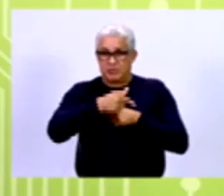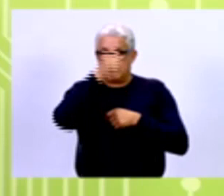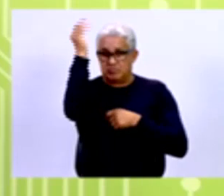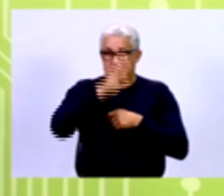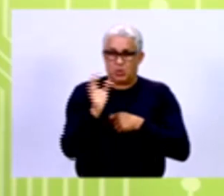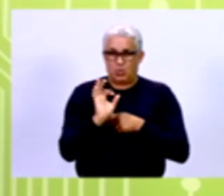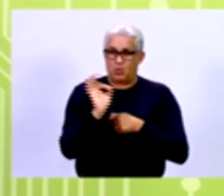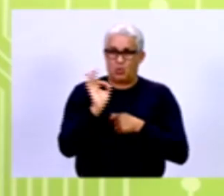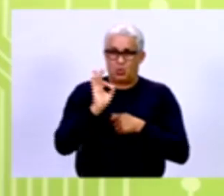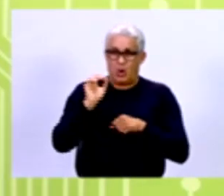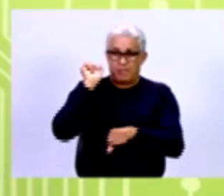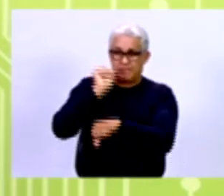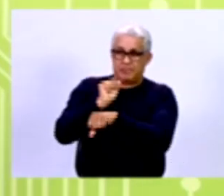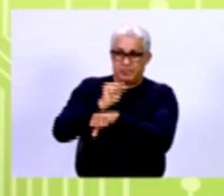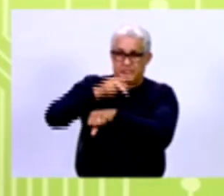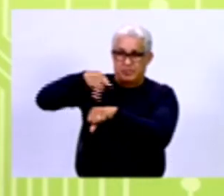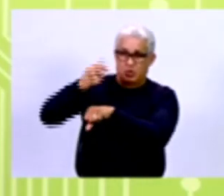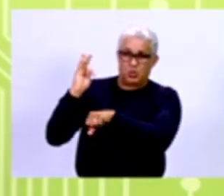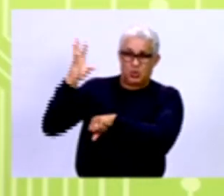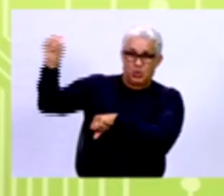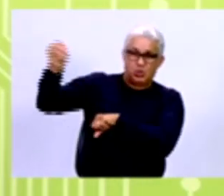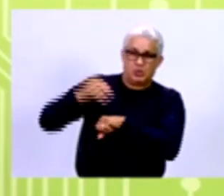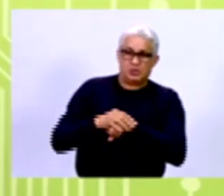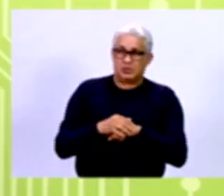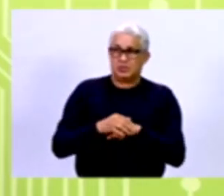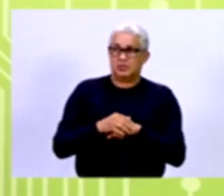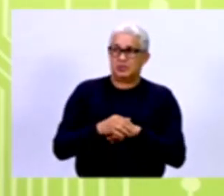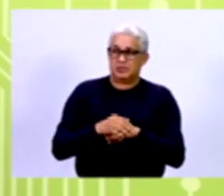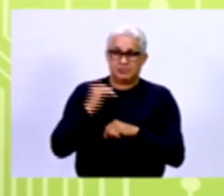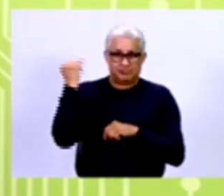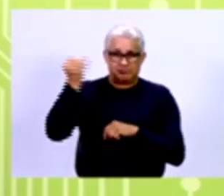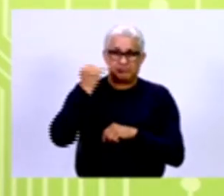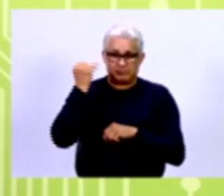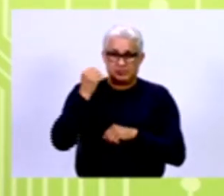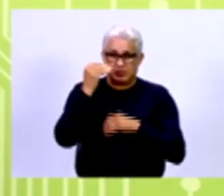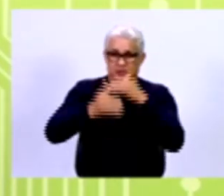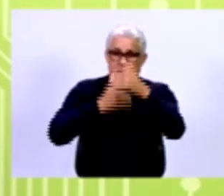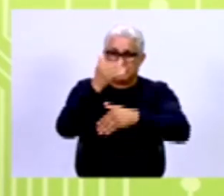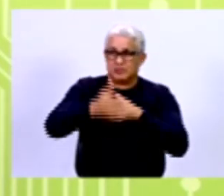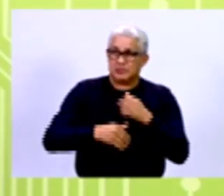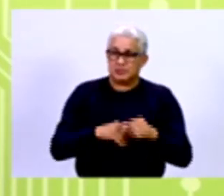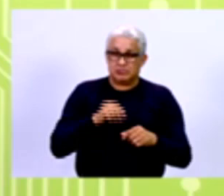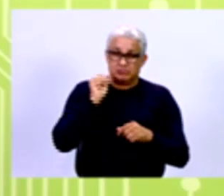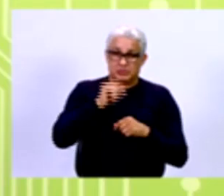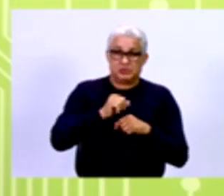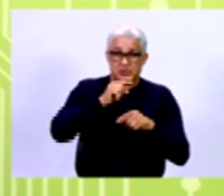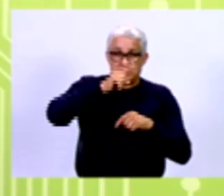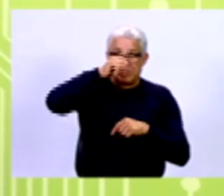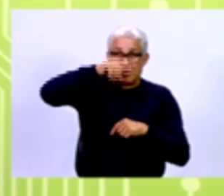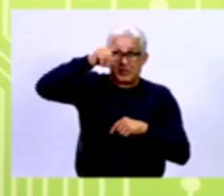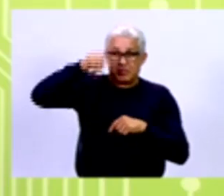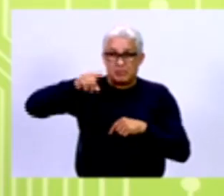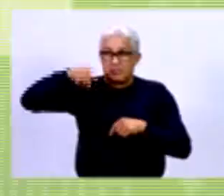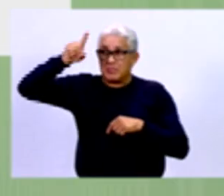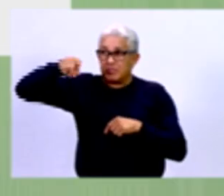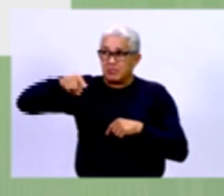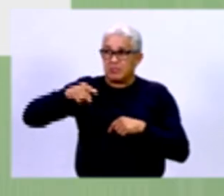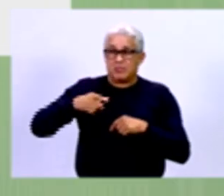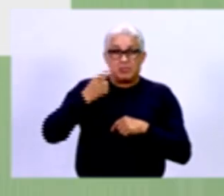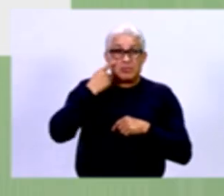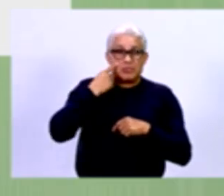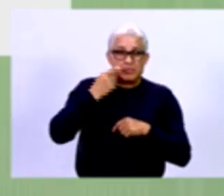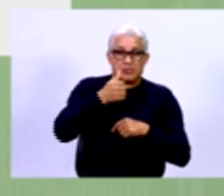muito interessante na nossa trajetória de desenvolvimento. Se você olhar o gráfico, entre 80 e